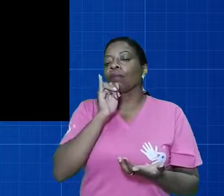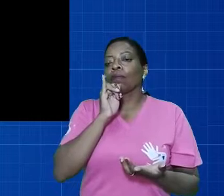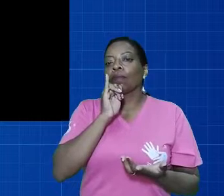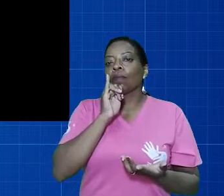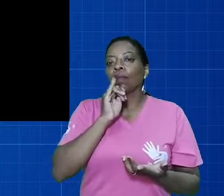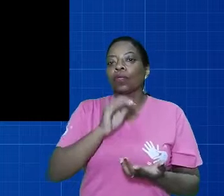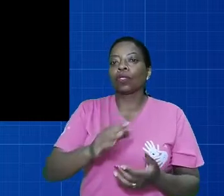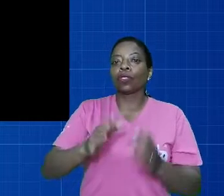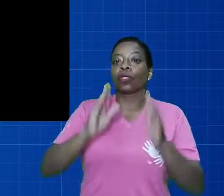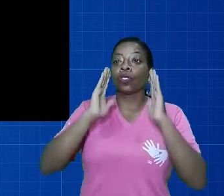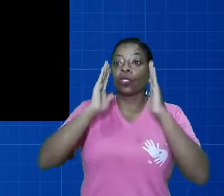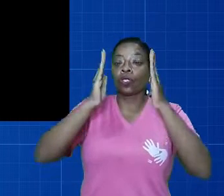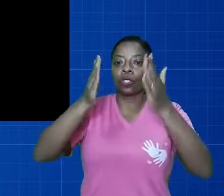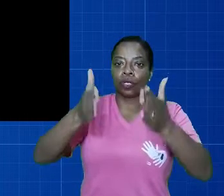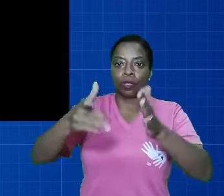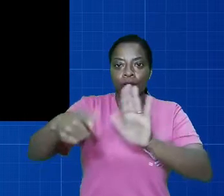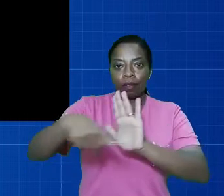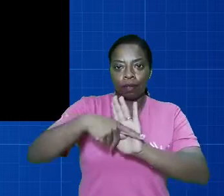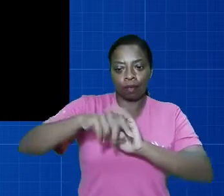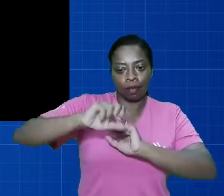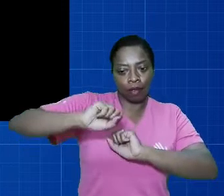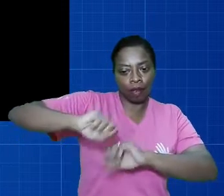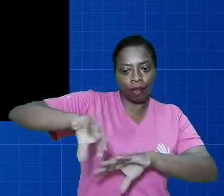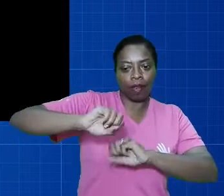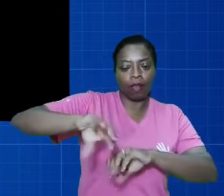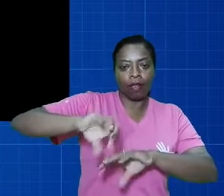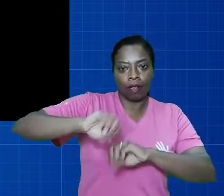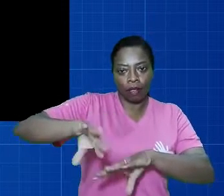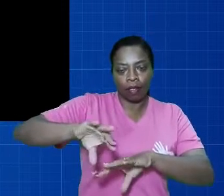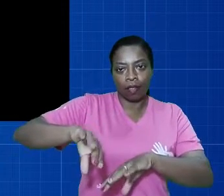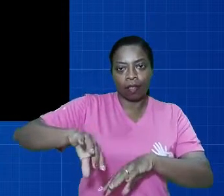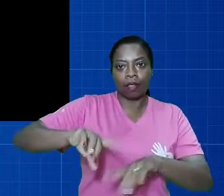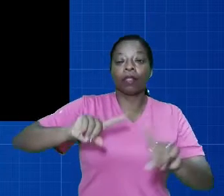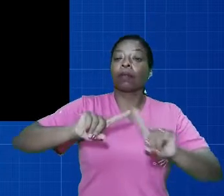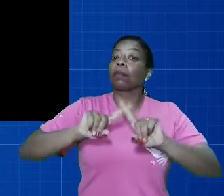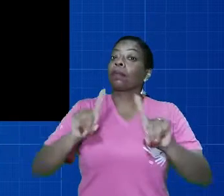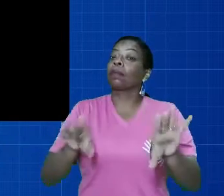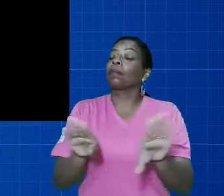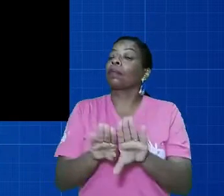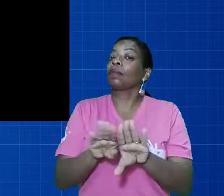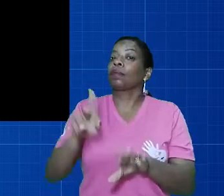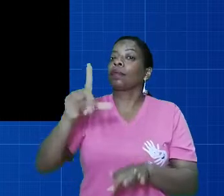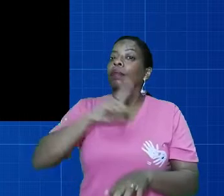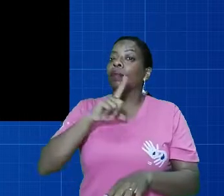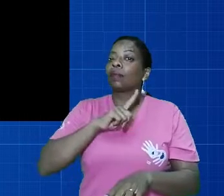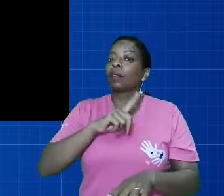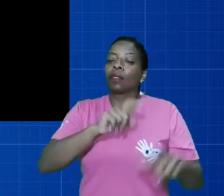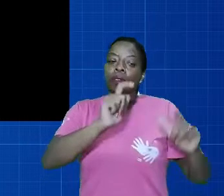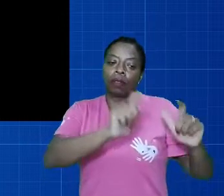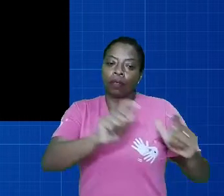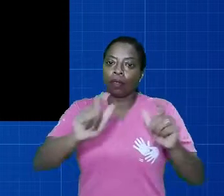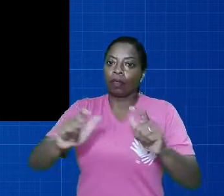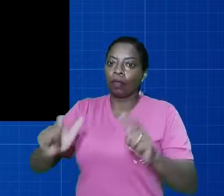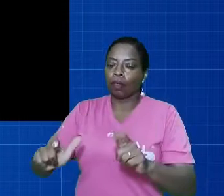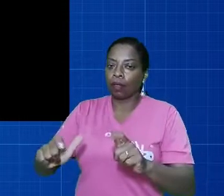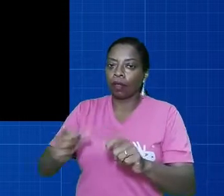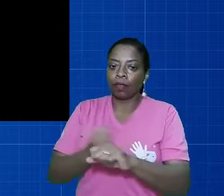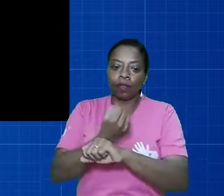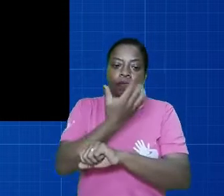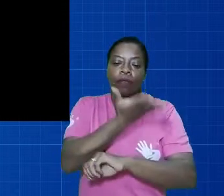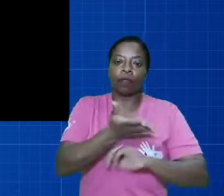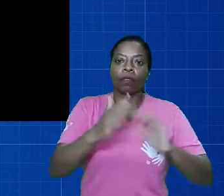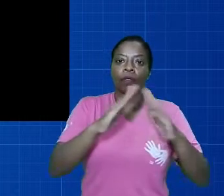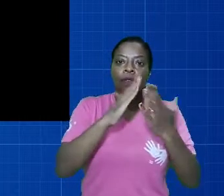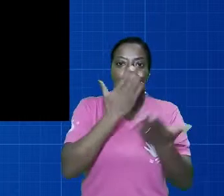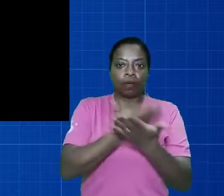dessa educação. E elas se constituíram muito como espaços extracurriculares e espaços